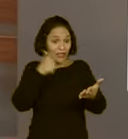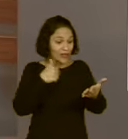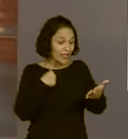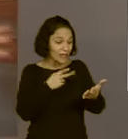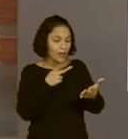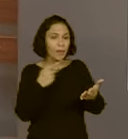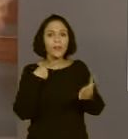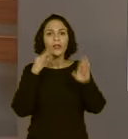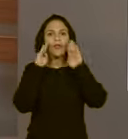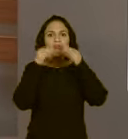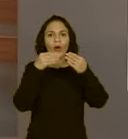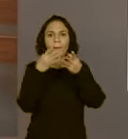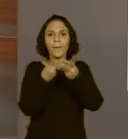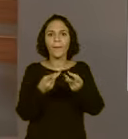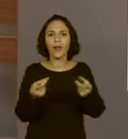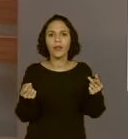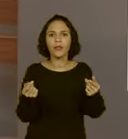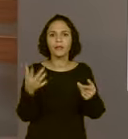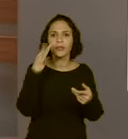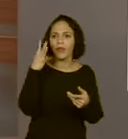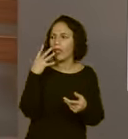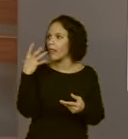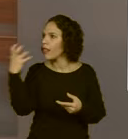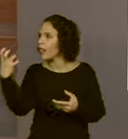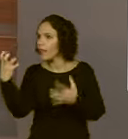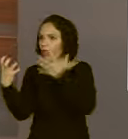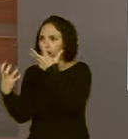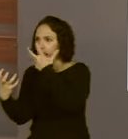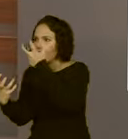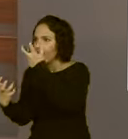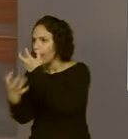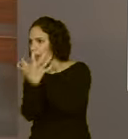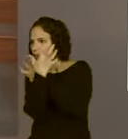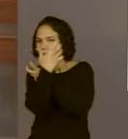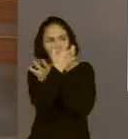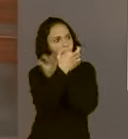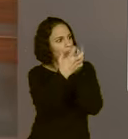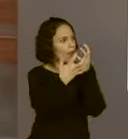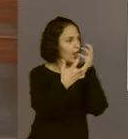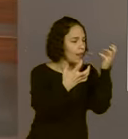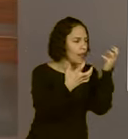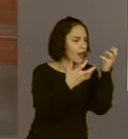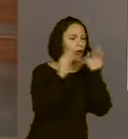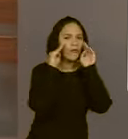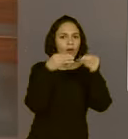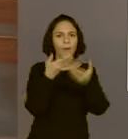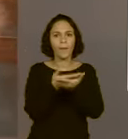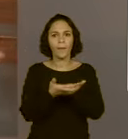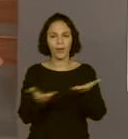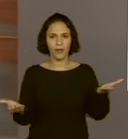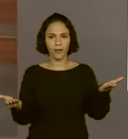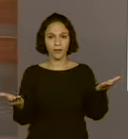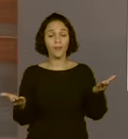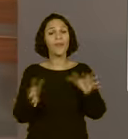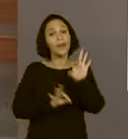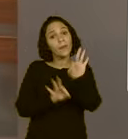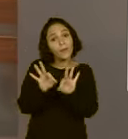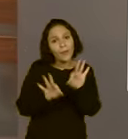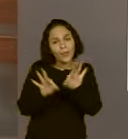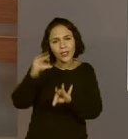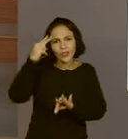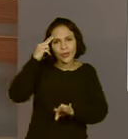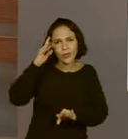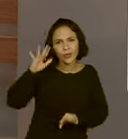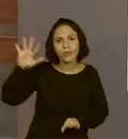você desfoca, né? O tempo todo a gente está sendo convidado a desfocar. E para planejar qualquer realização de sonho,